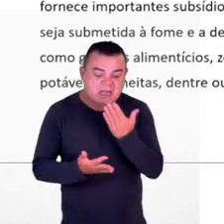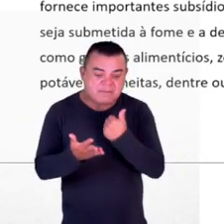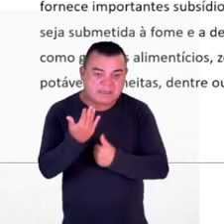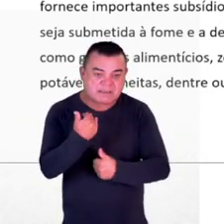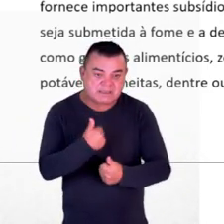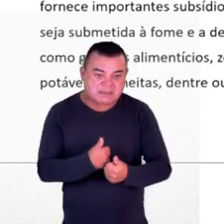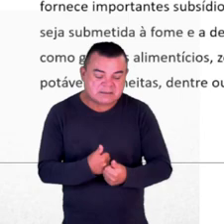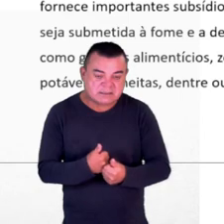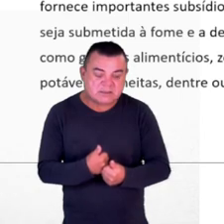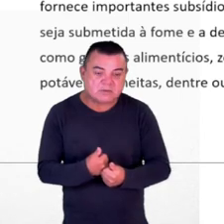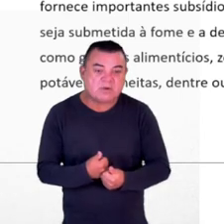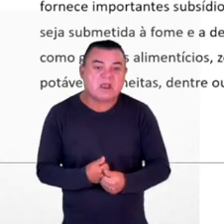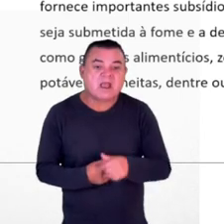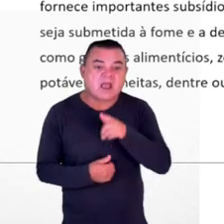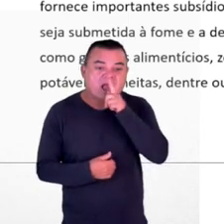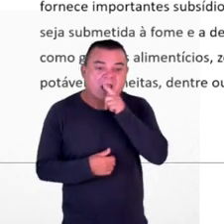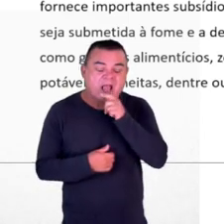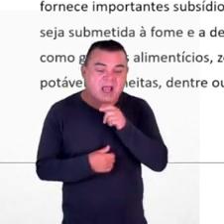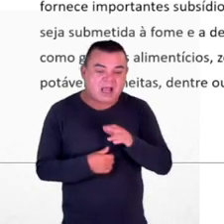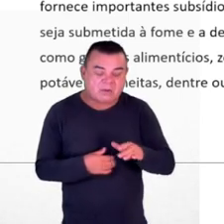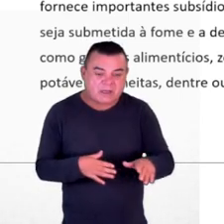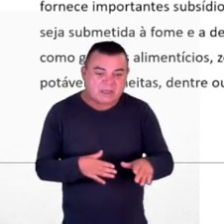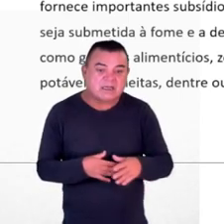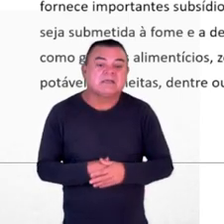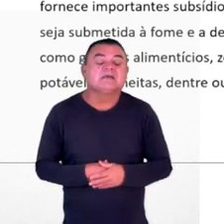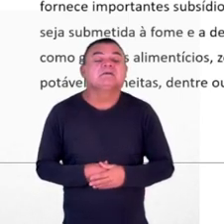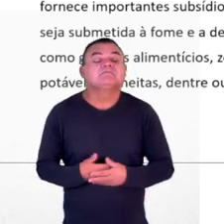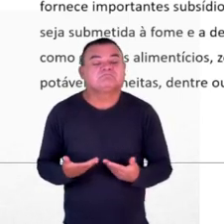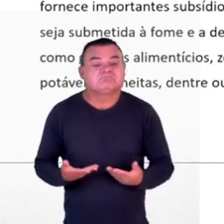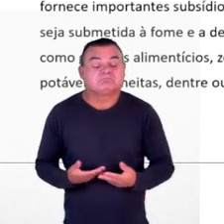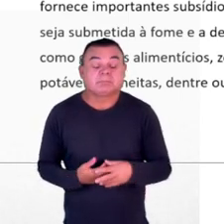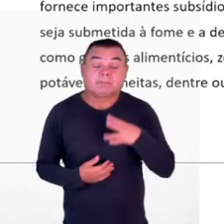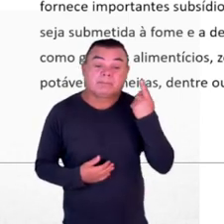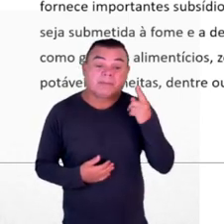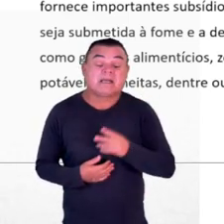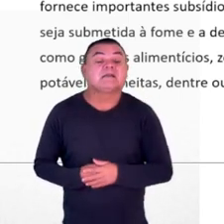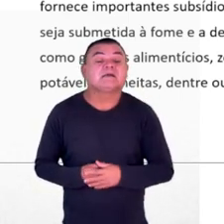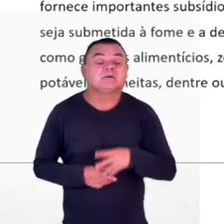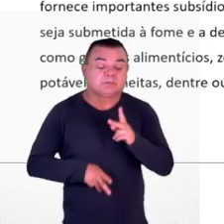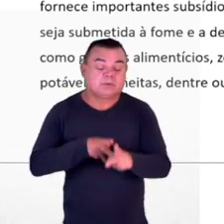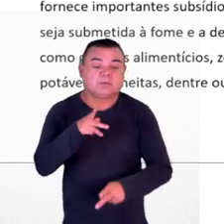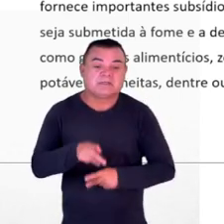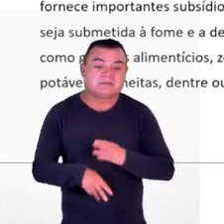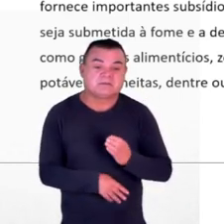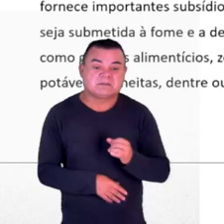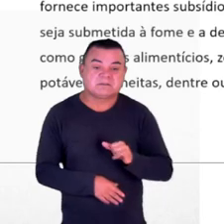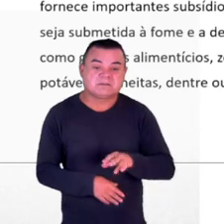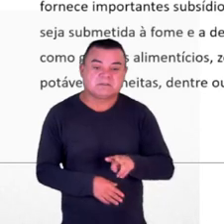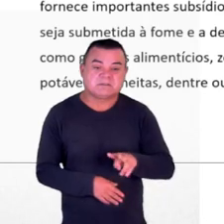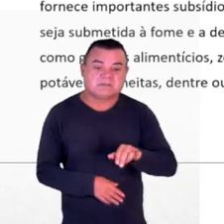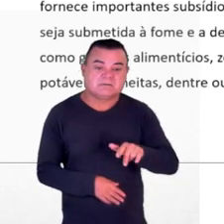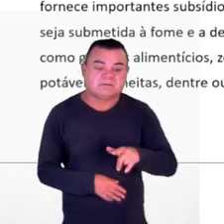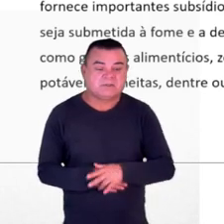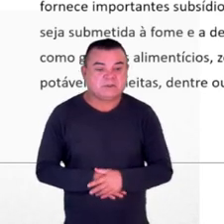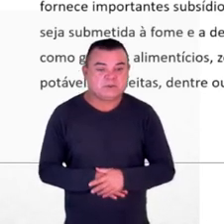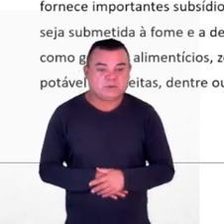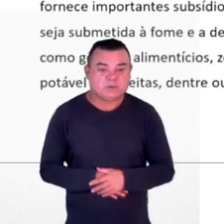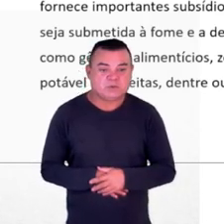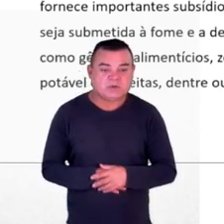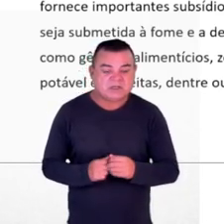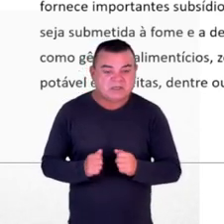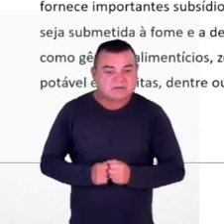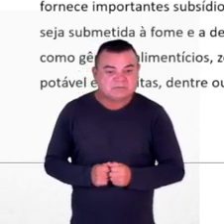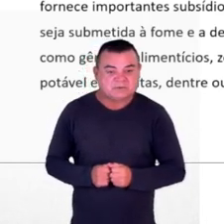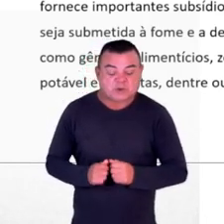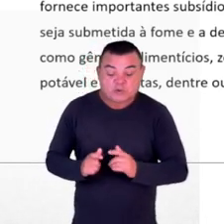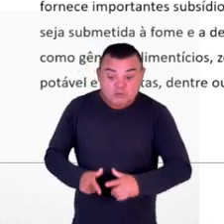energia para a população civil numa afronta direta à legislação